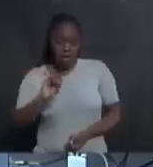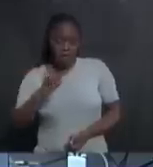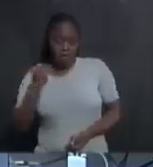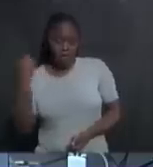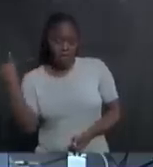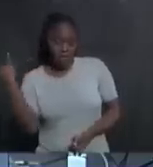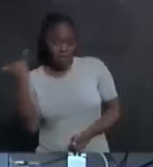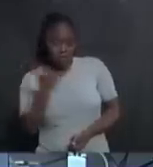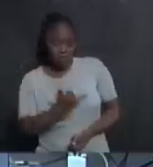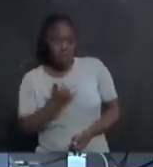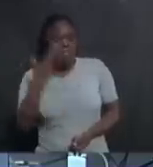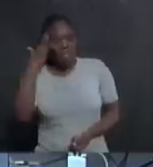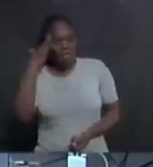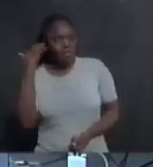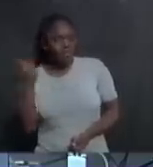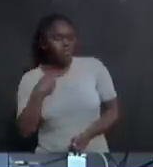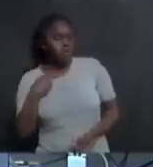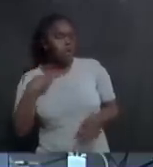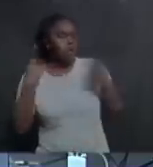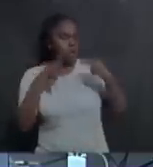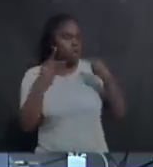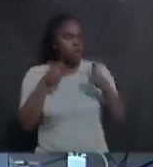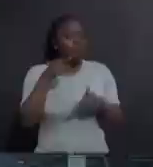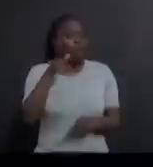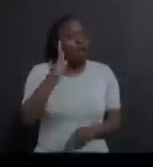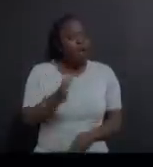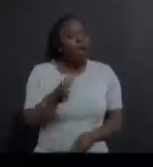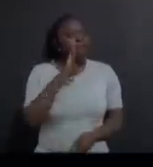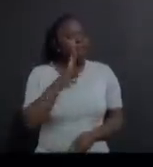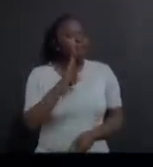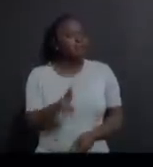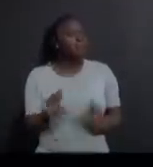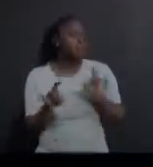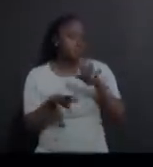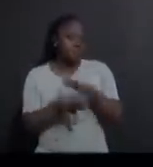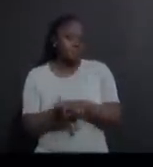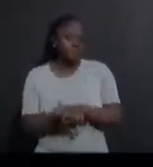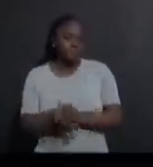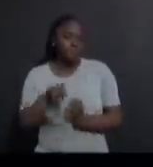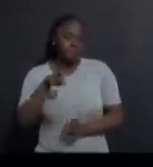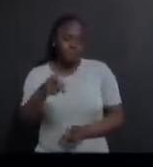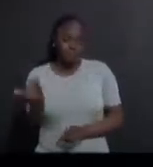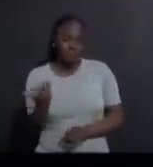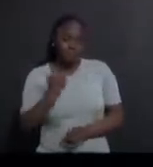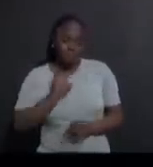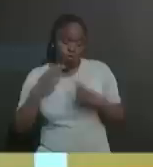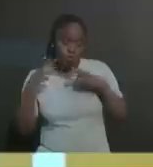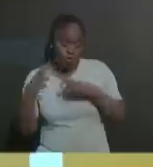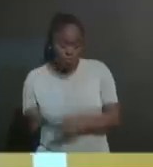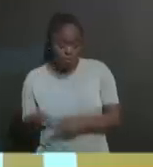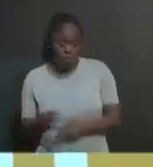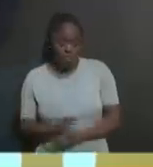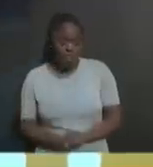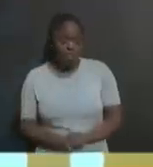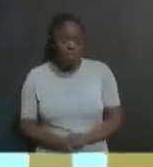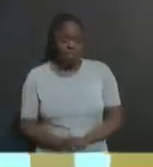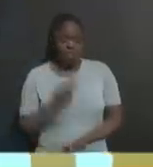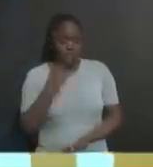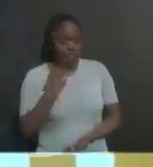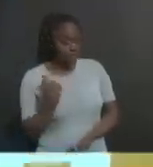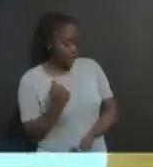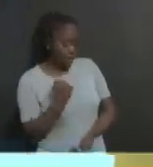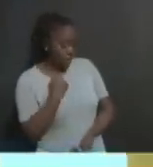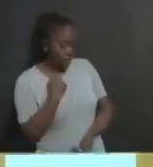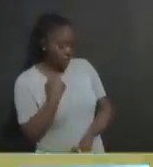sua. Porque eu sei que enquanto eu estou pregando aqui, você está com a resposta pronta. Você vai falar a mesma coisa que o Amós falou: eu não